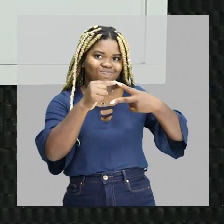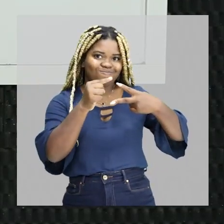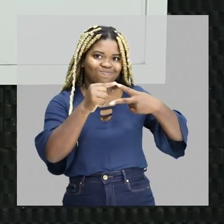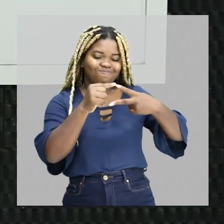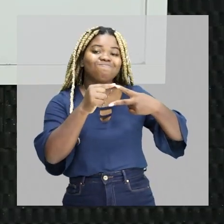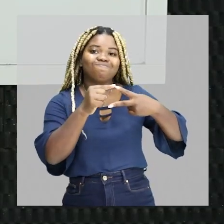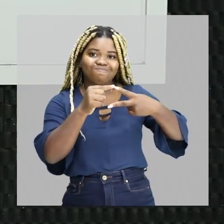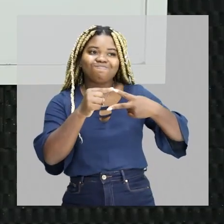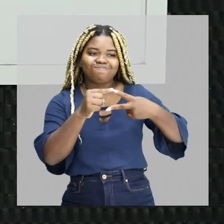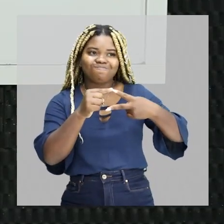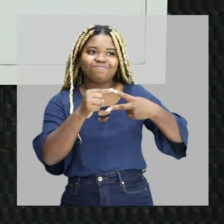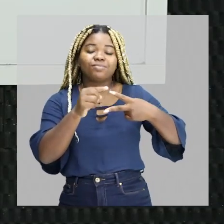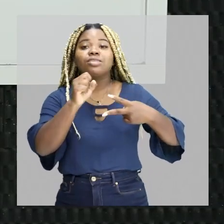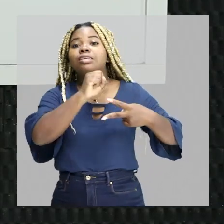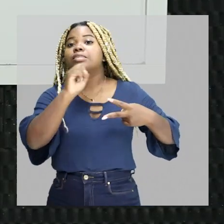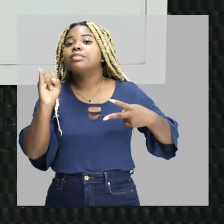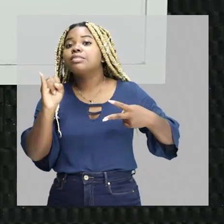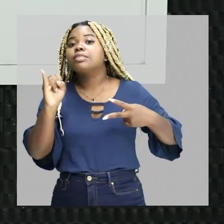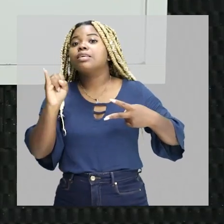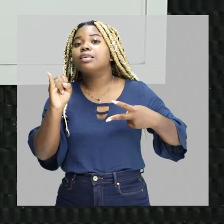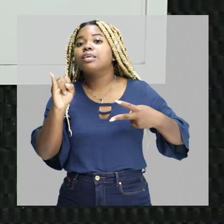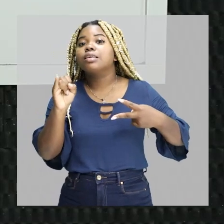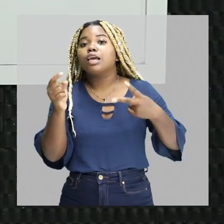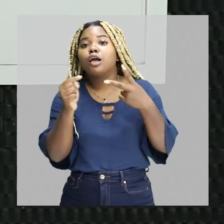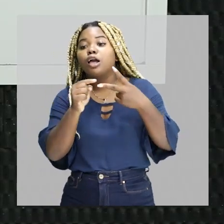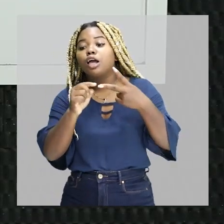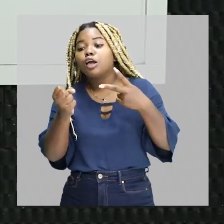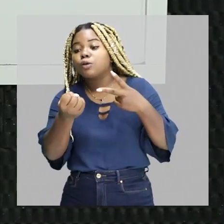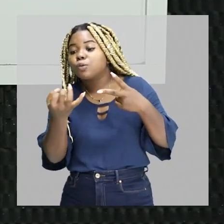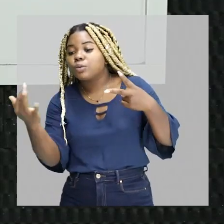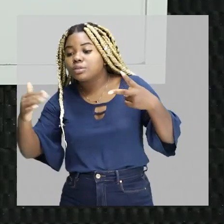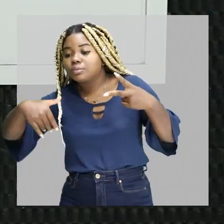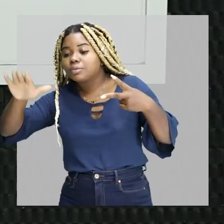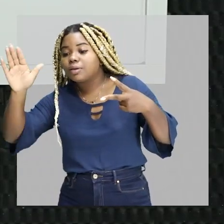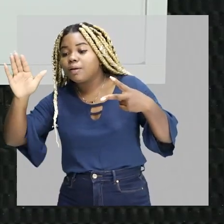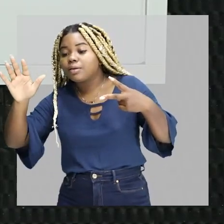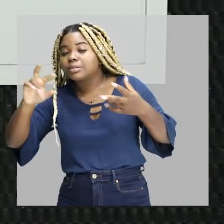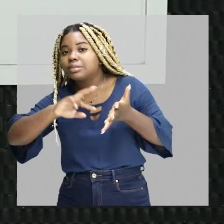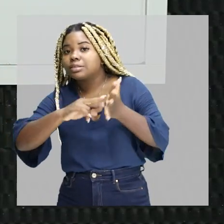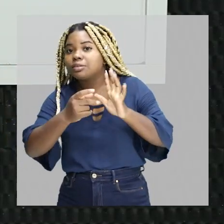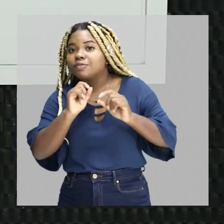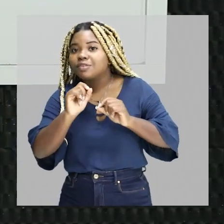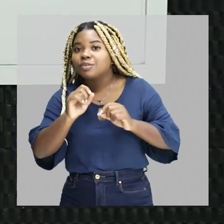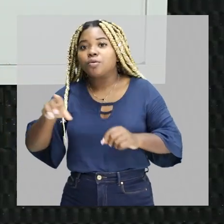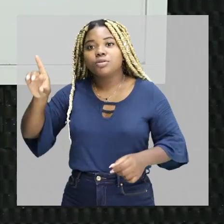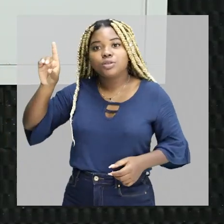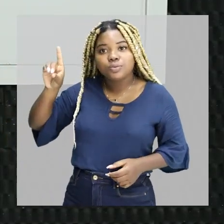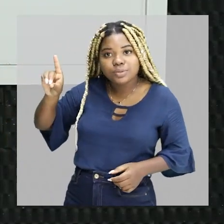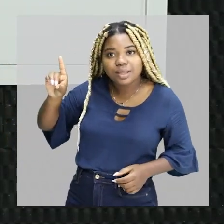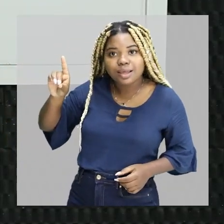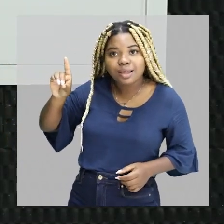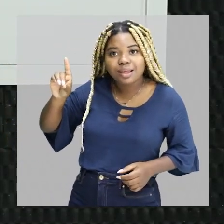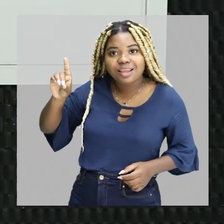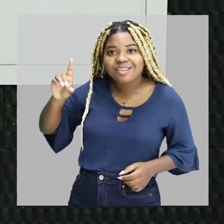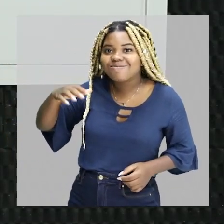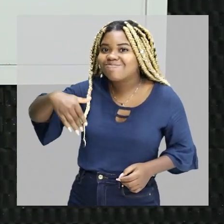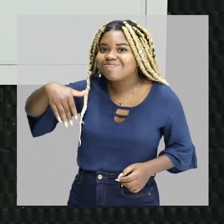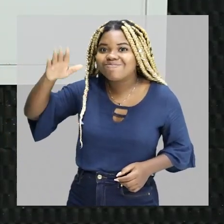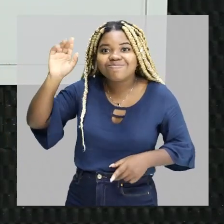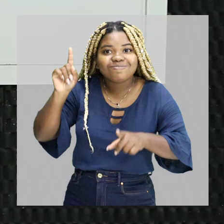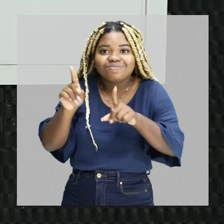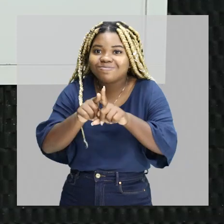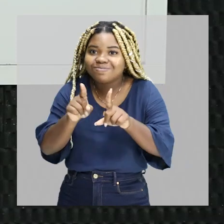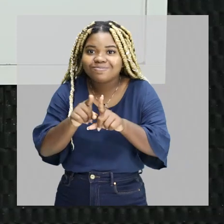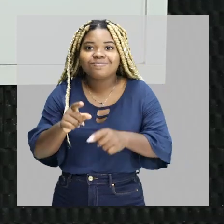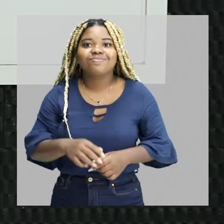Se a quantidade de moléculas embaixo é muito maior, é porque ele tem densidade maior, certo? Então a densidade aqui, no de baixo,